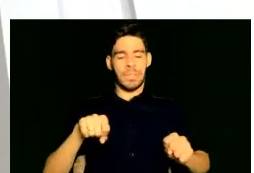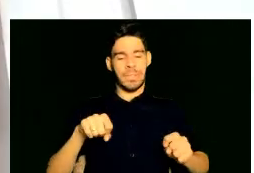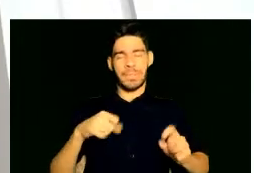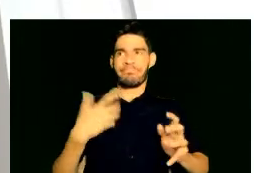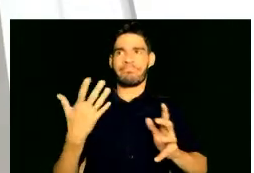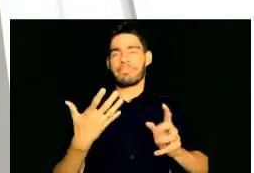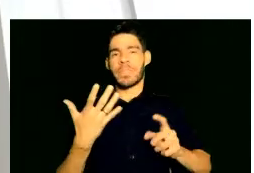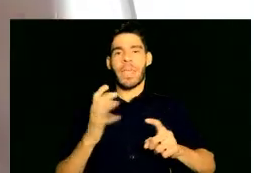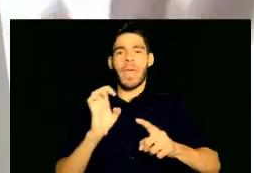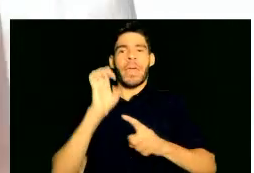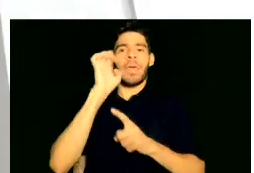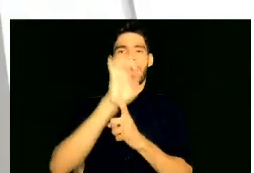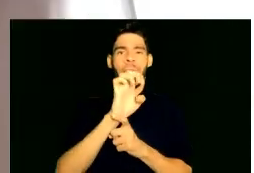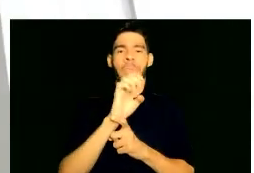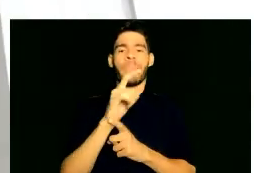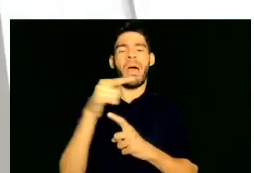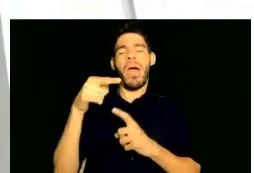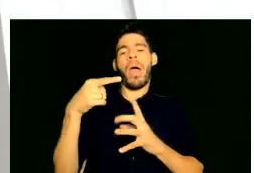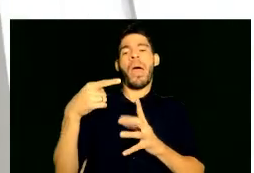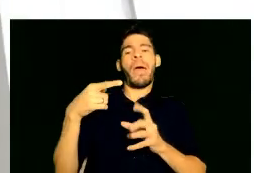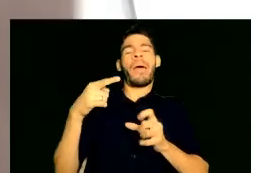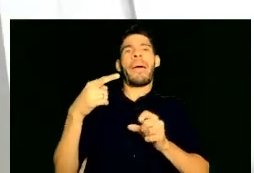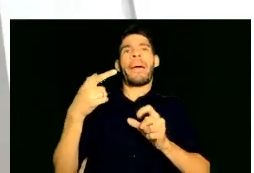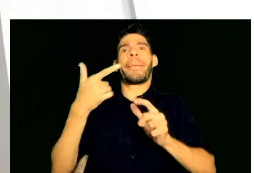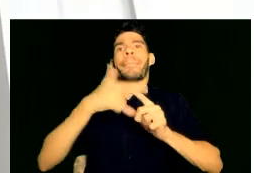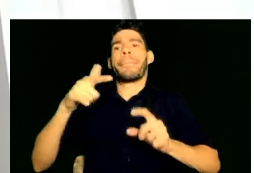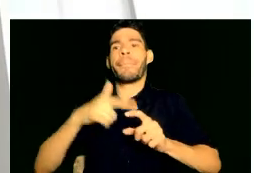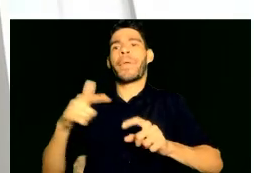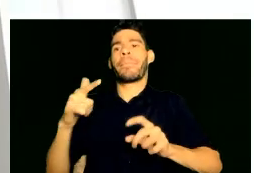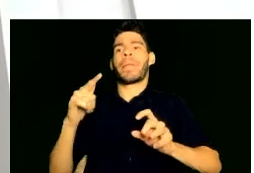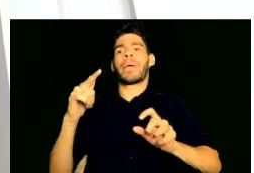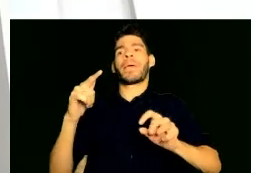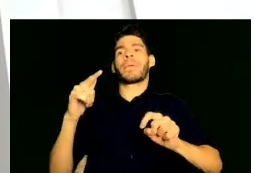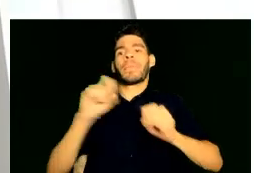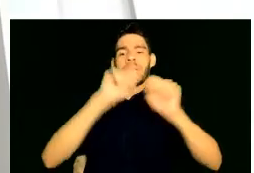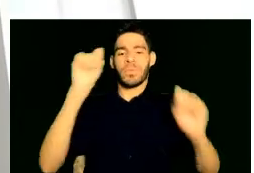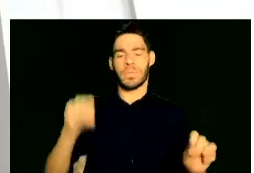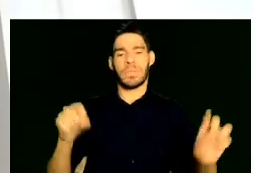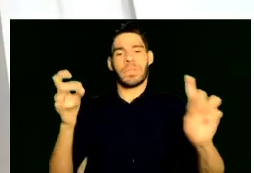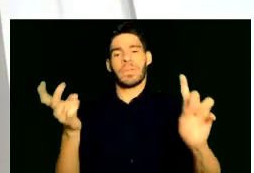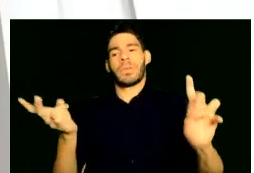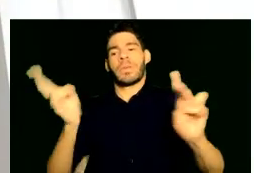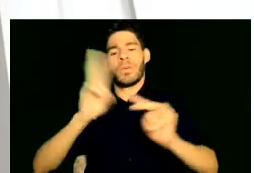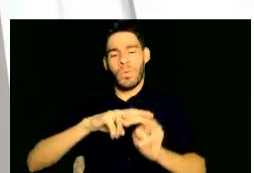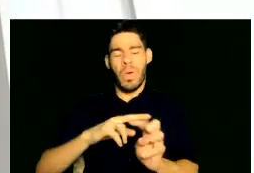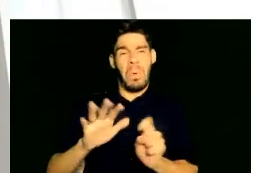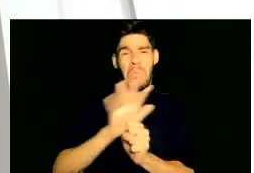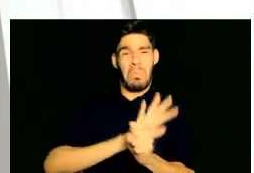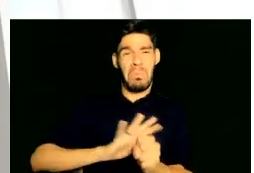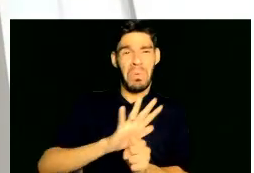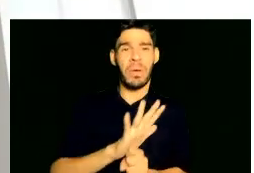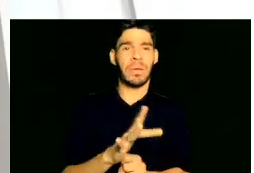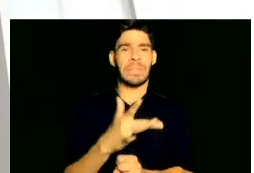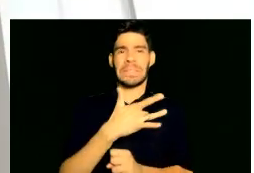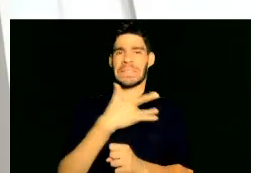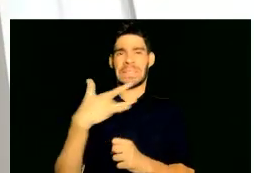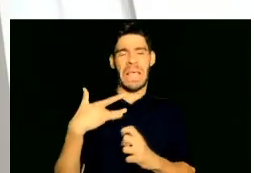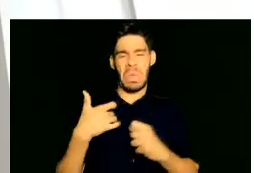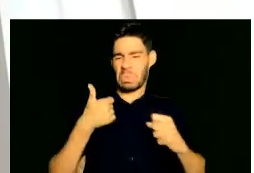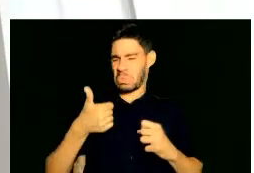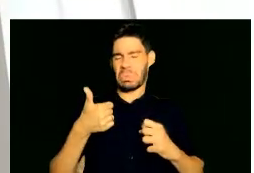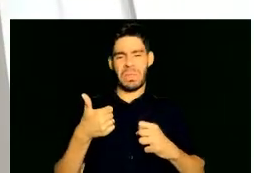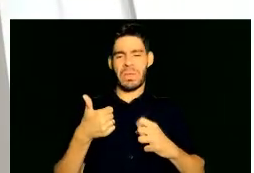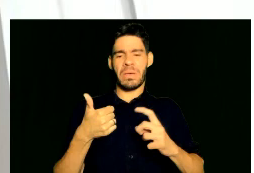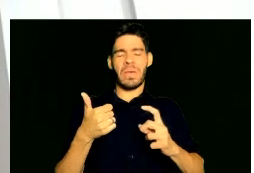para os juízas o sistema, o estado de calamidade do sistema prisional. É um sistema superlotado, insalubre,